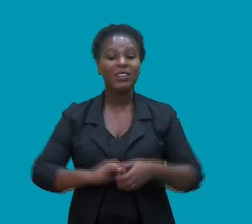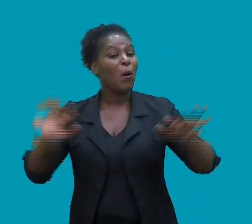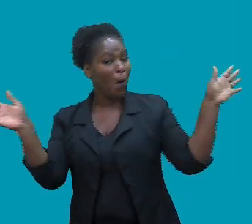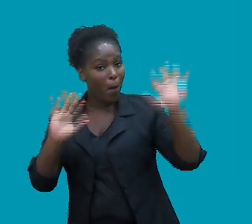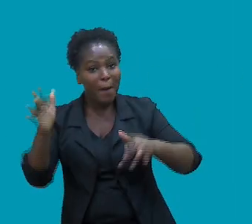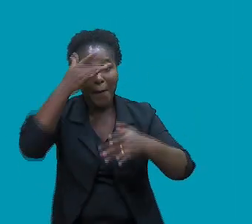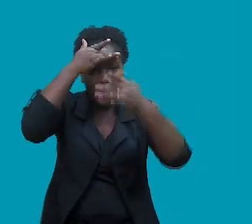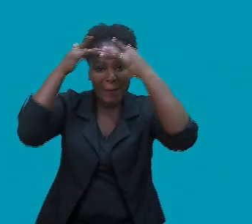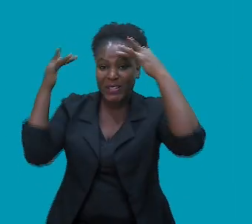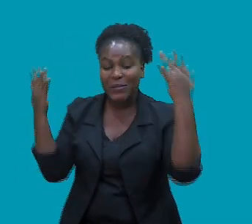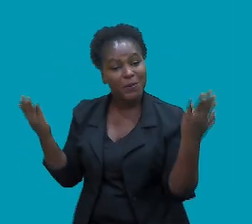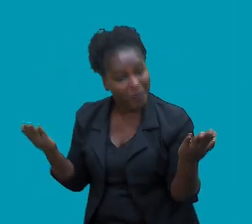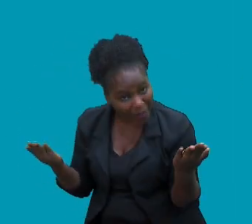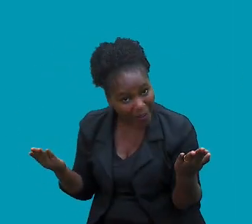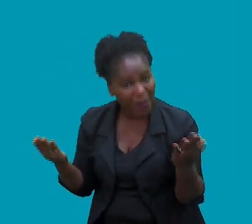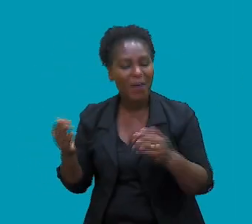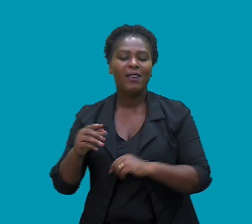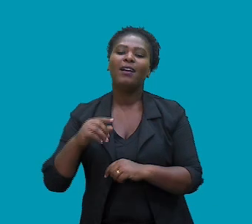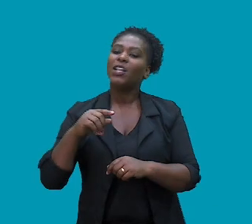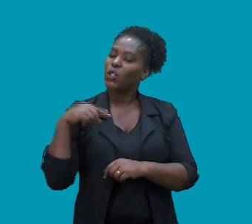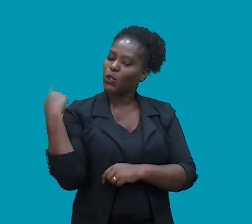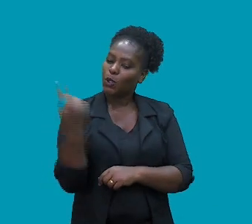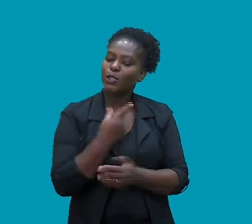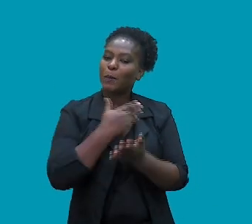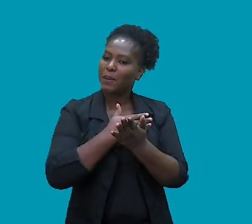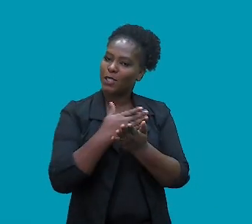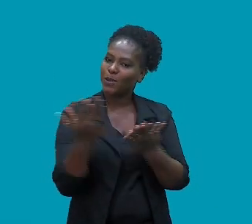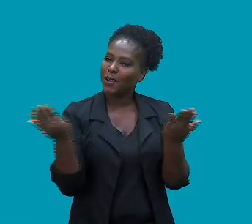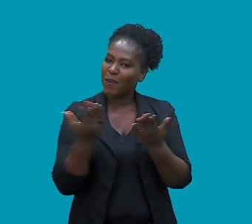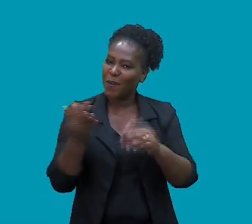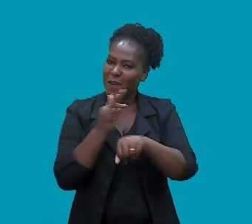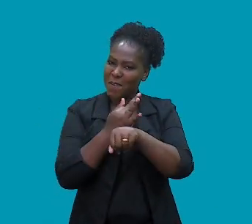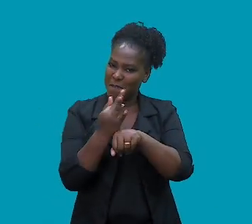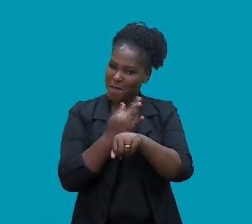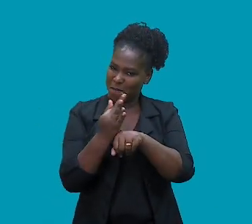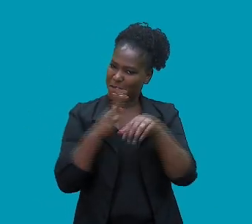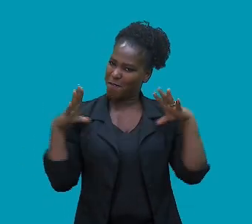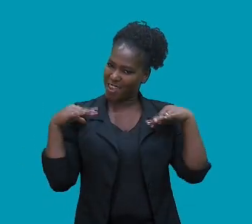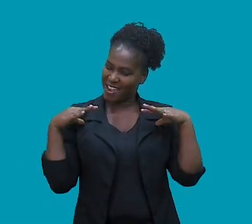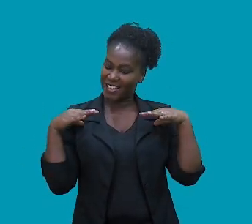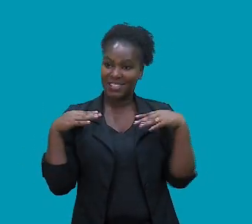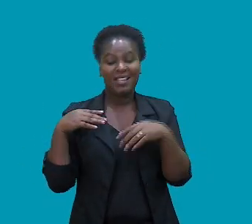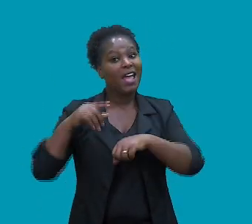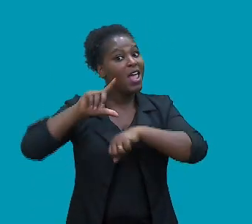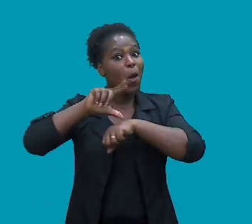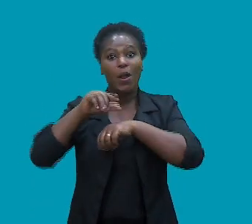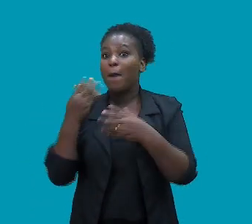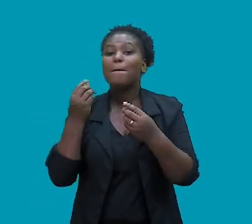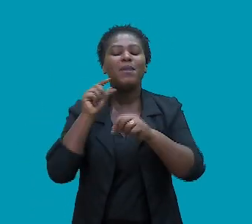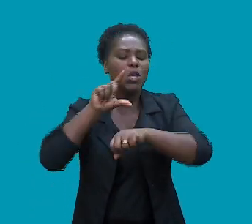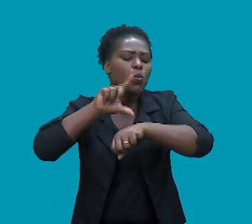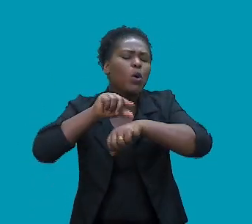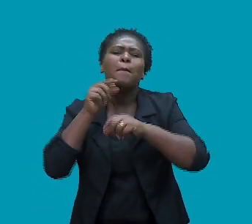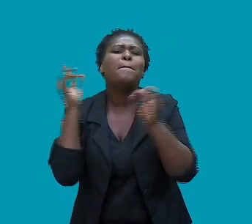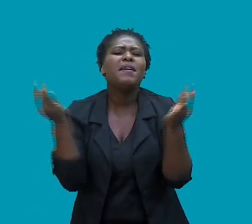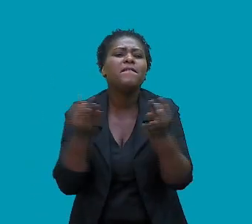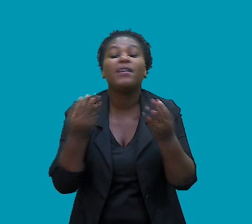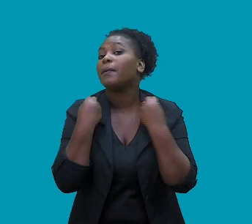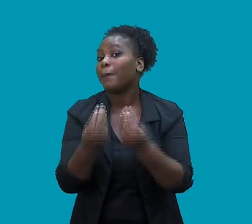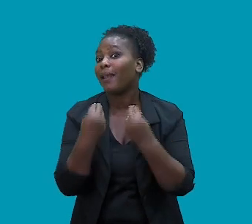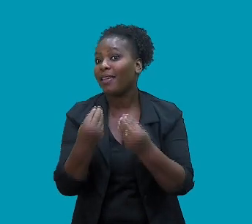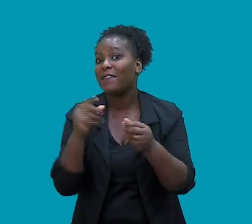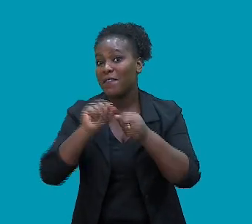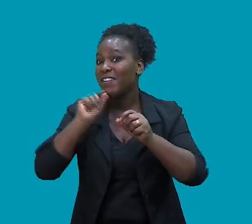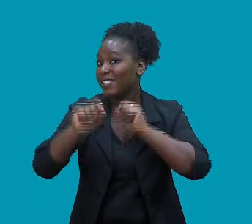Oi, pessoal! O começo das férias é um momento perfeito para dar aquela geral